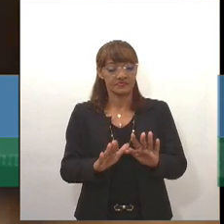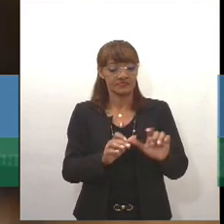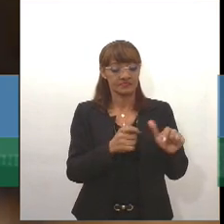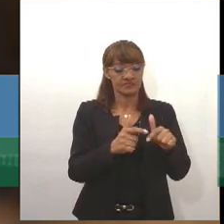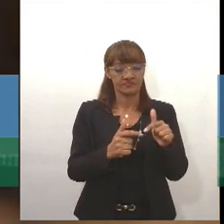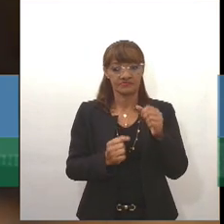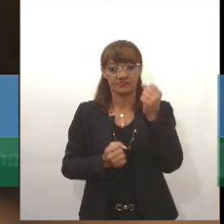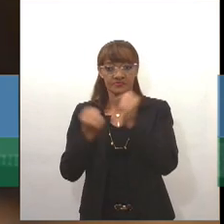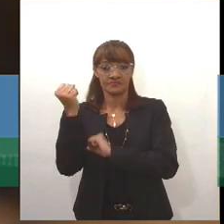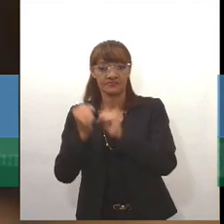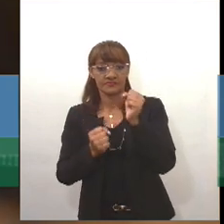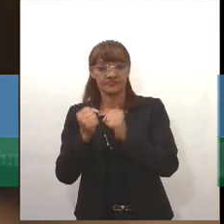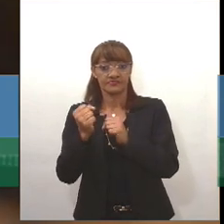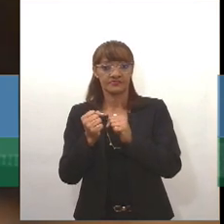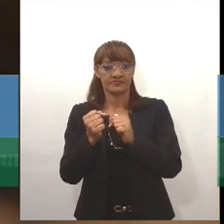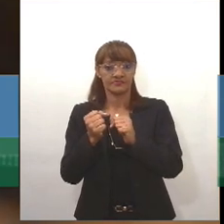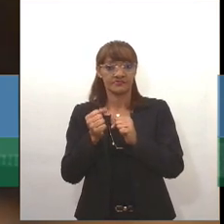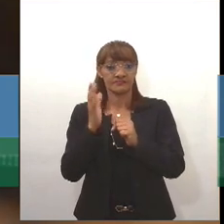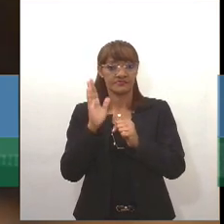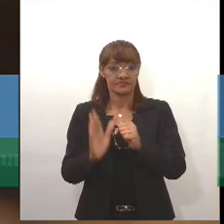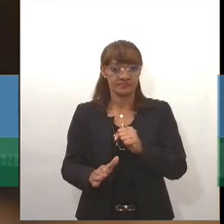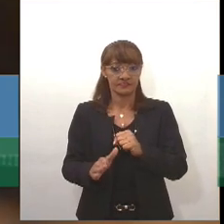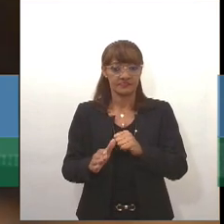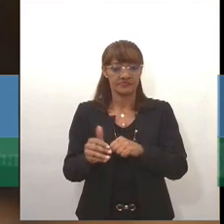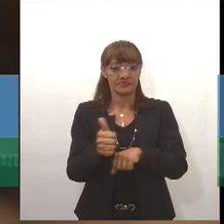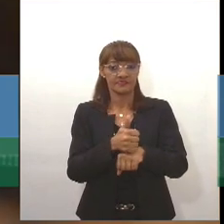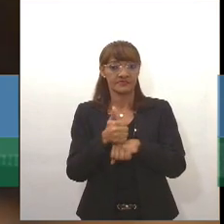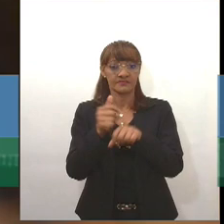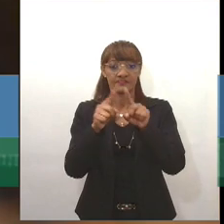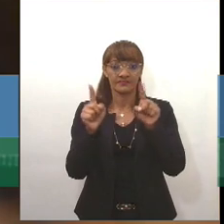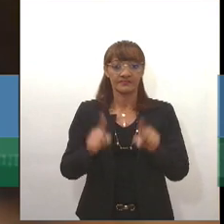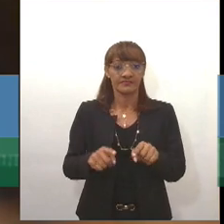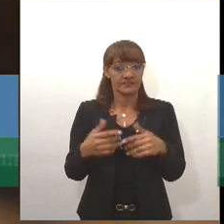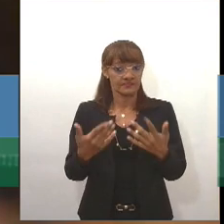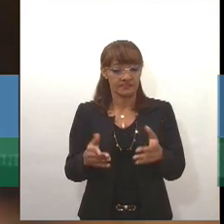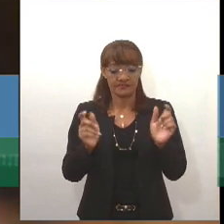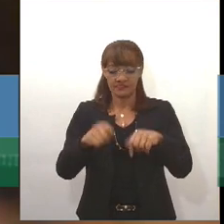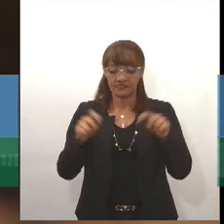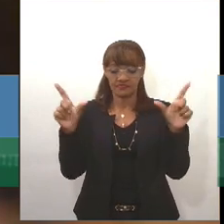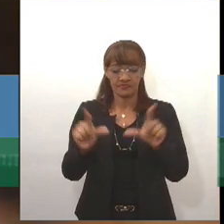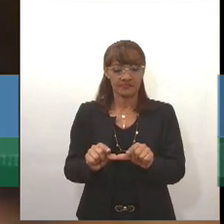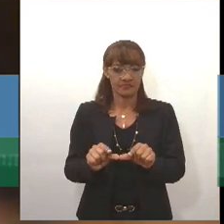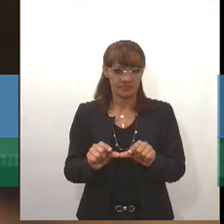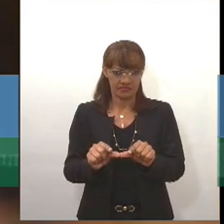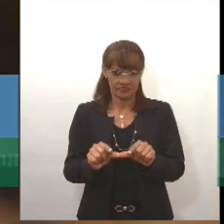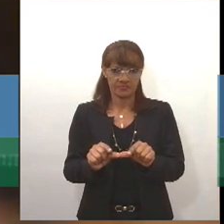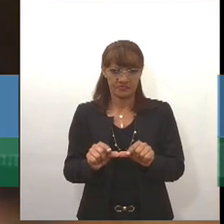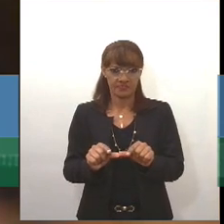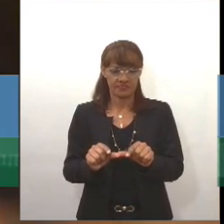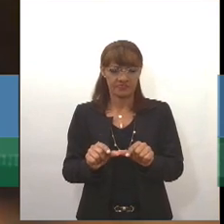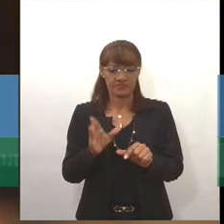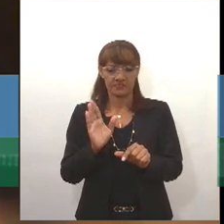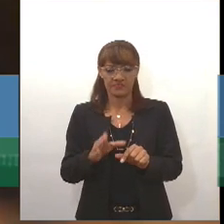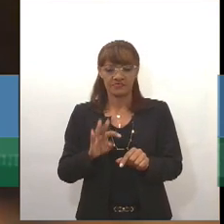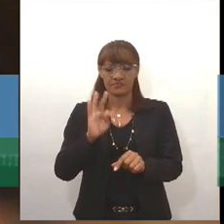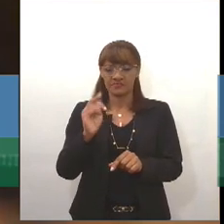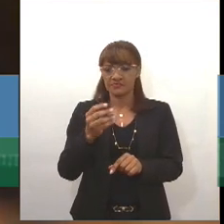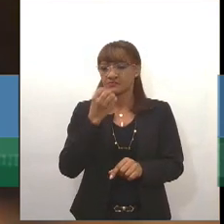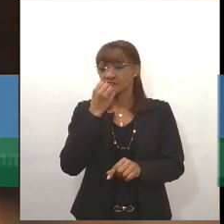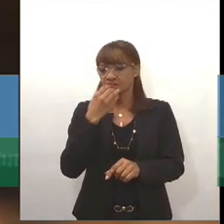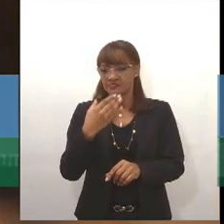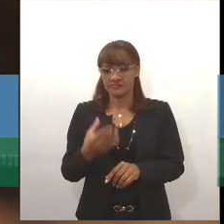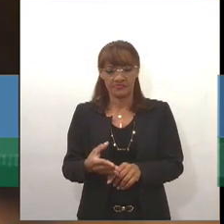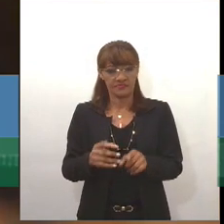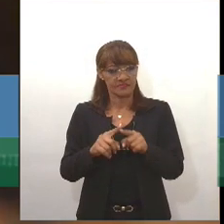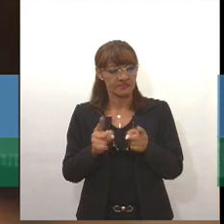reforma tributária Como eu disse ele é inovador ele busca coisas boas todo mundo aceita ele não vai conseguir entregar